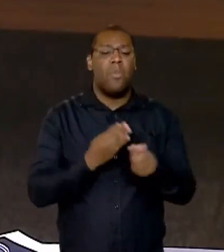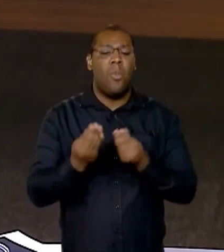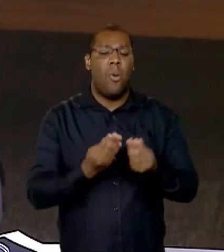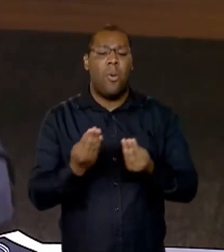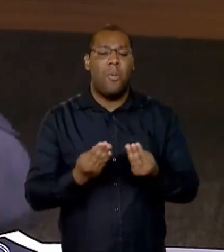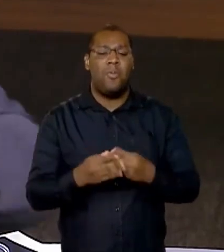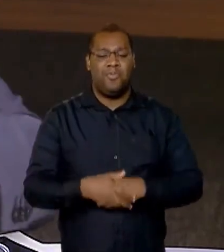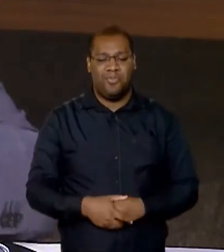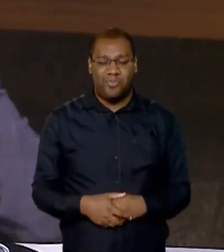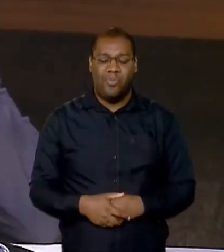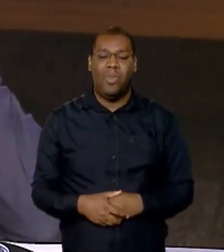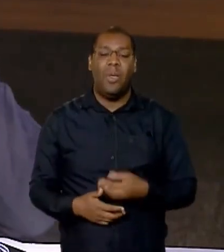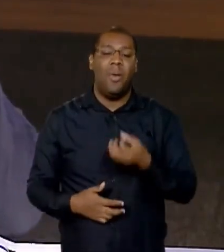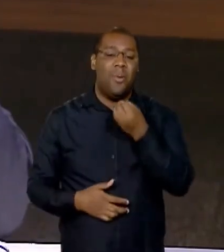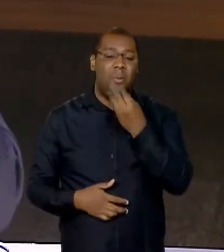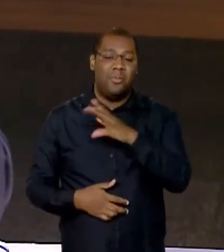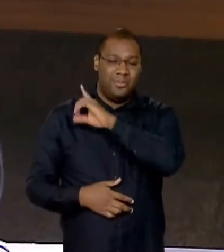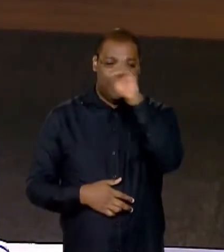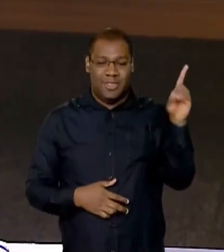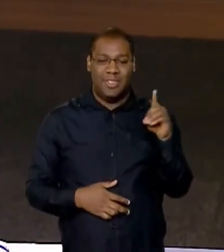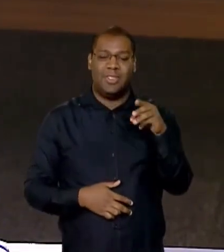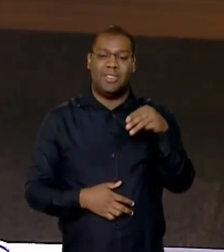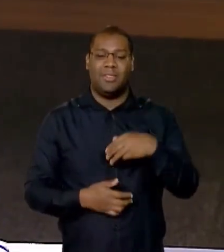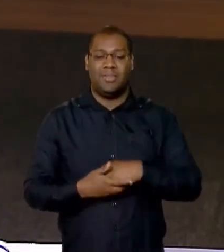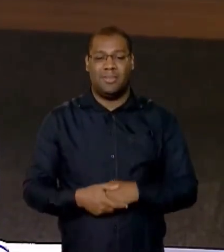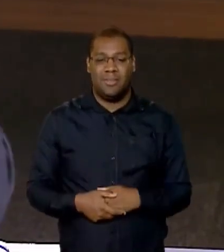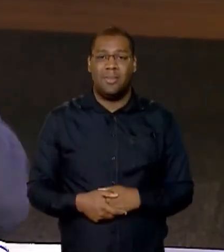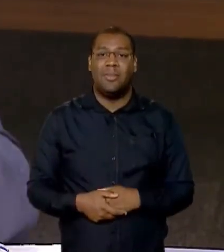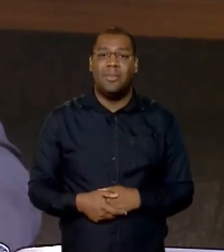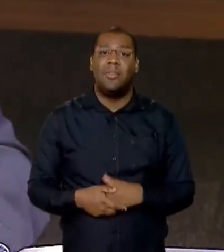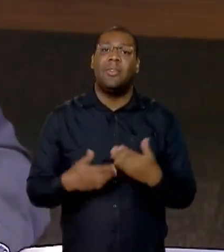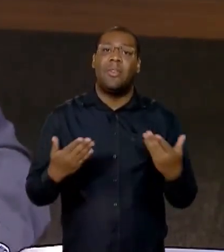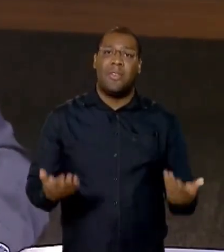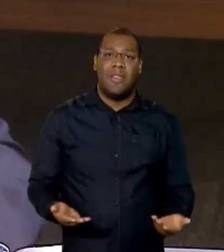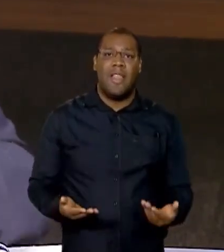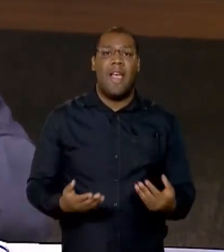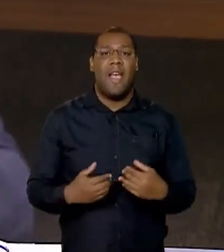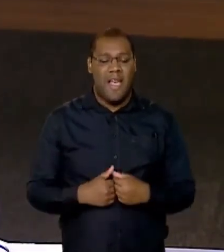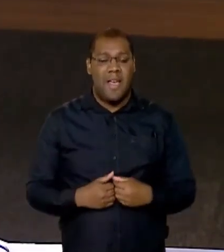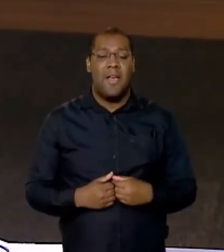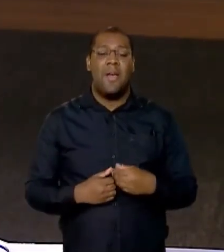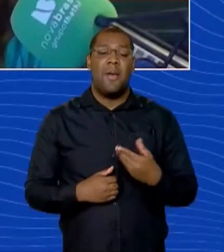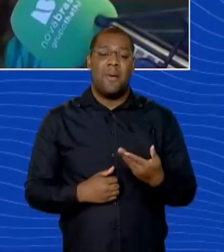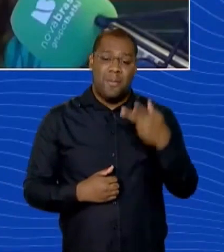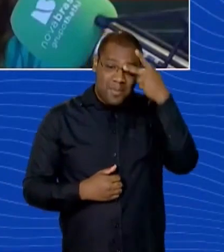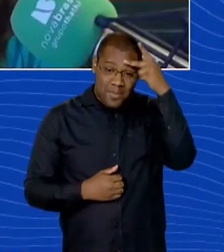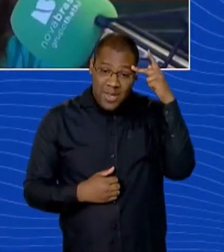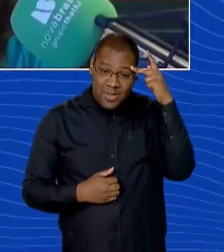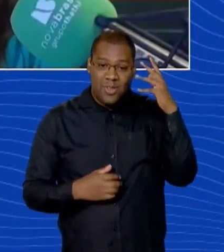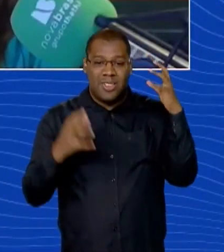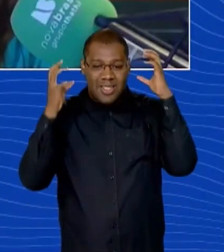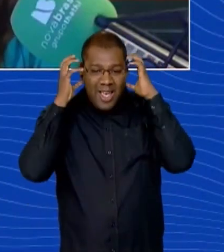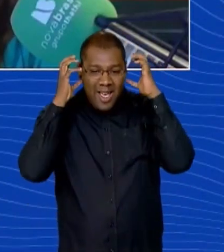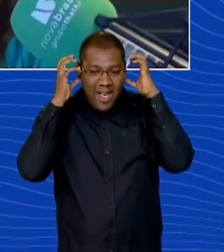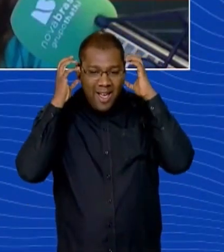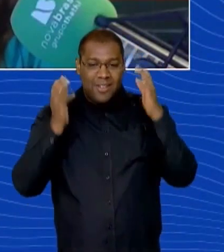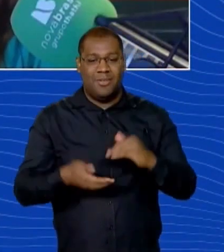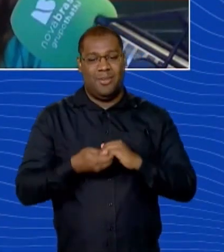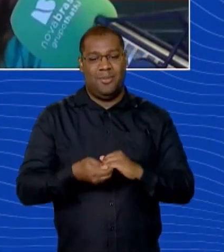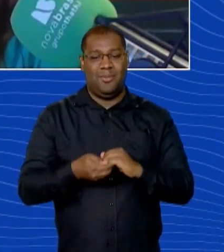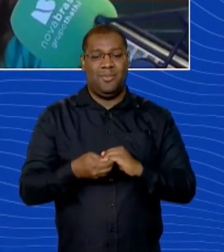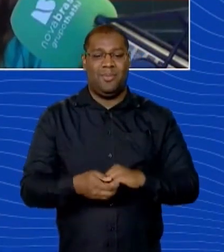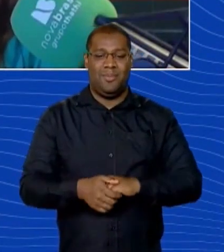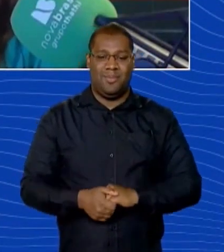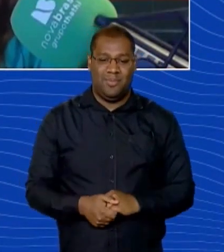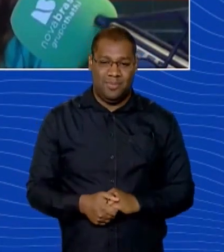Ô mich desculpa Michele bom dia bom dia ouvinte da Rádio Nova Brasil Obrigado por retomar a pergunta feita que eu esqueci de